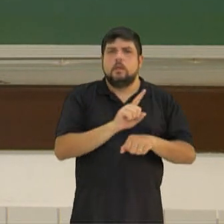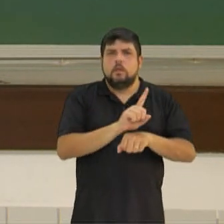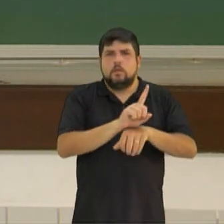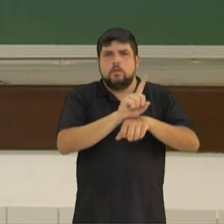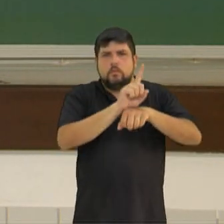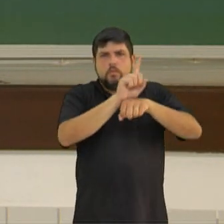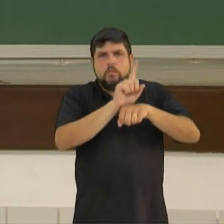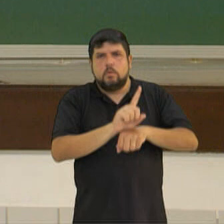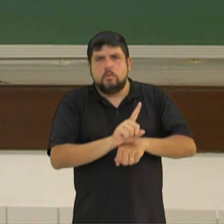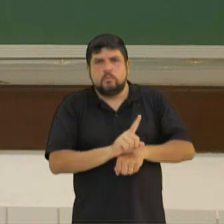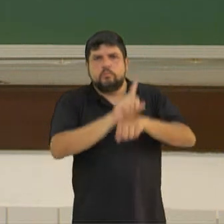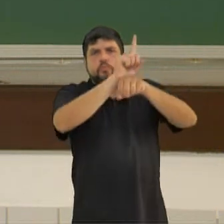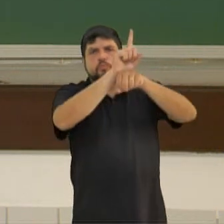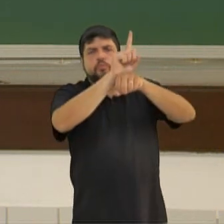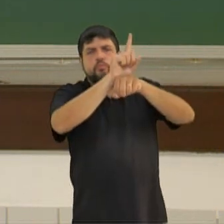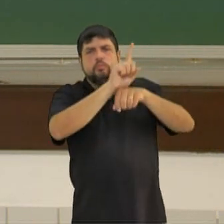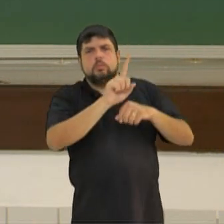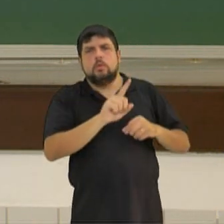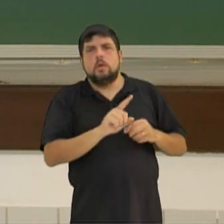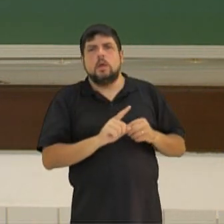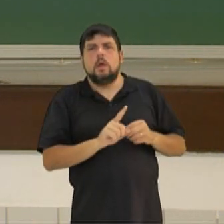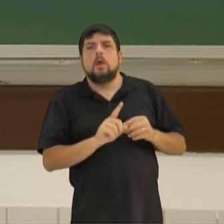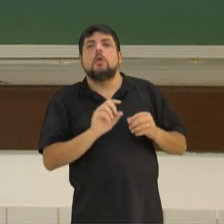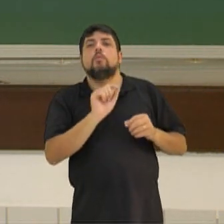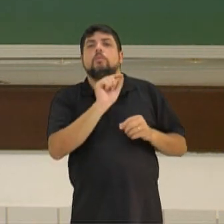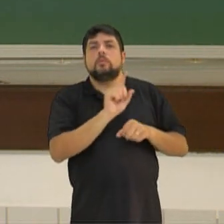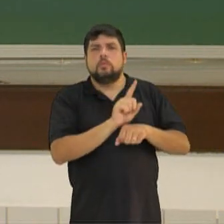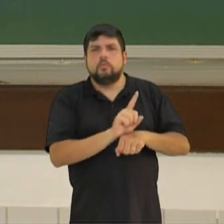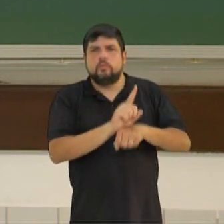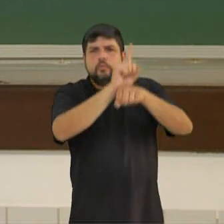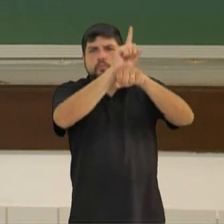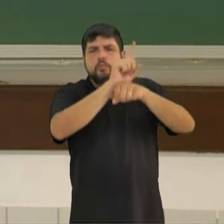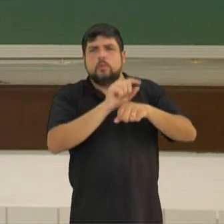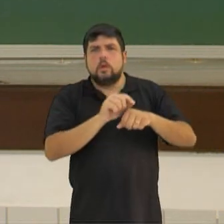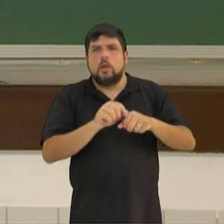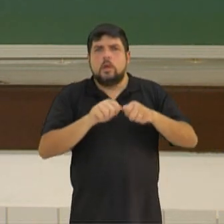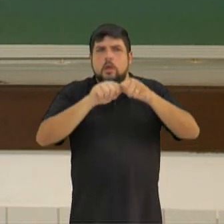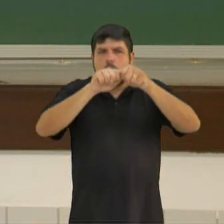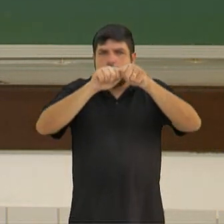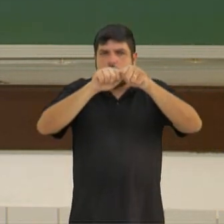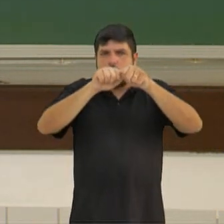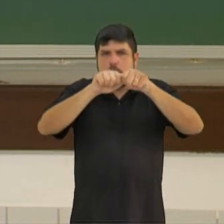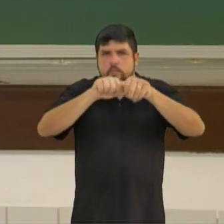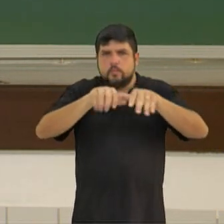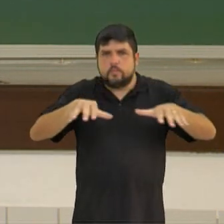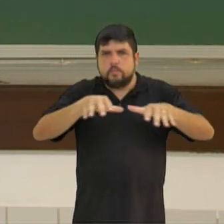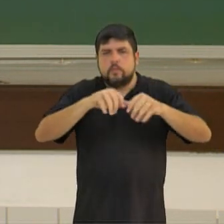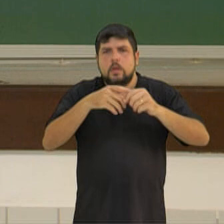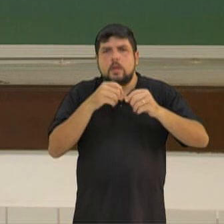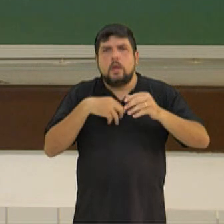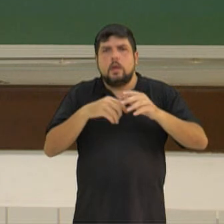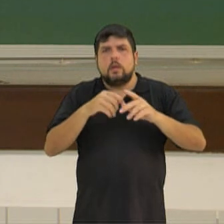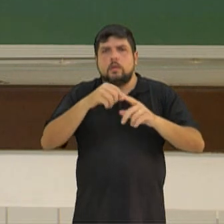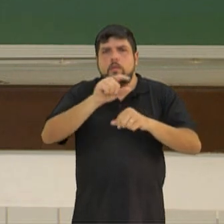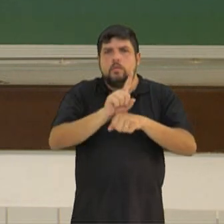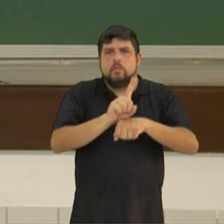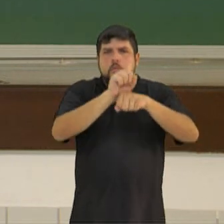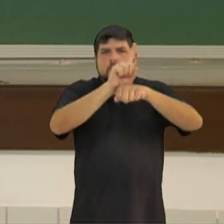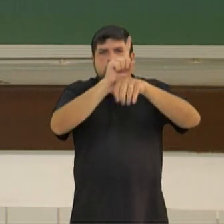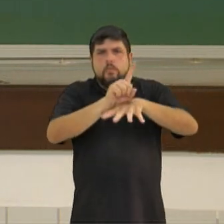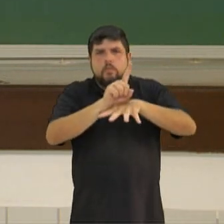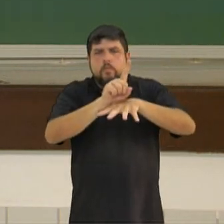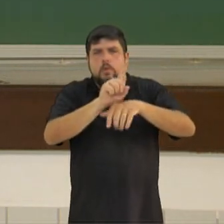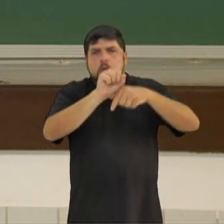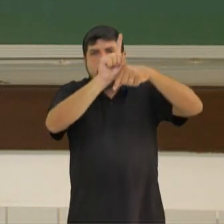que o foguete sobe, que é a ação, essa fumaça, essa queima desse combustível, né? Ela